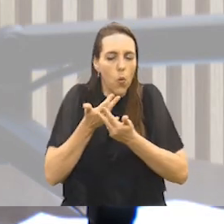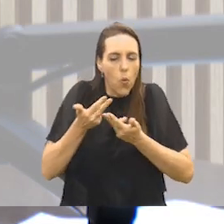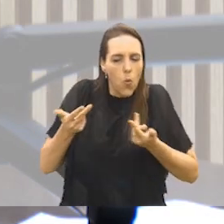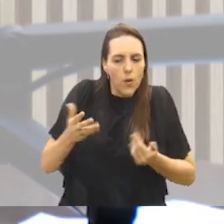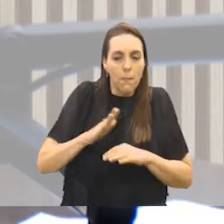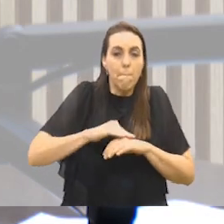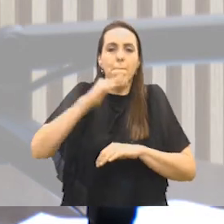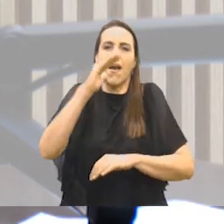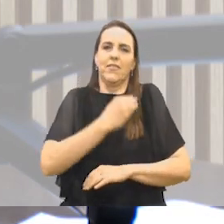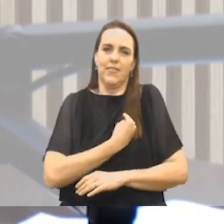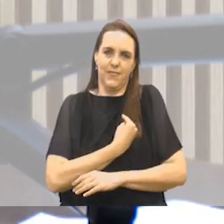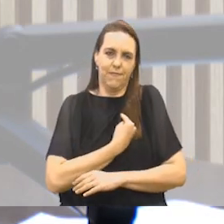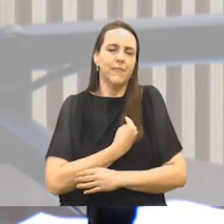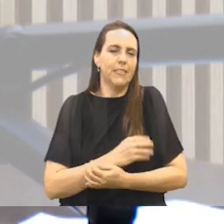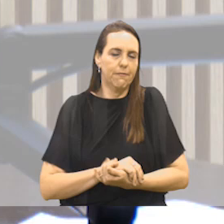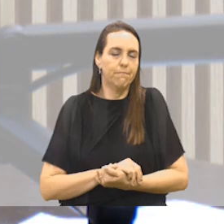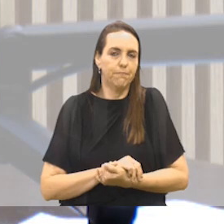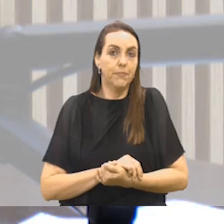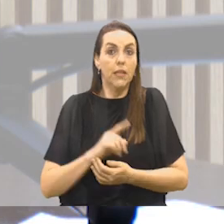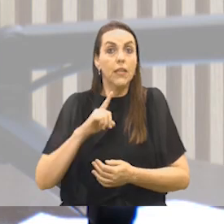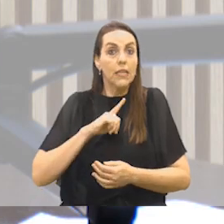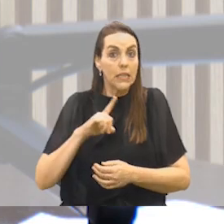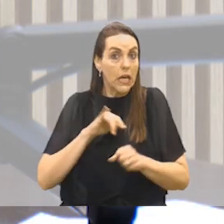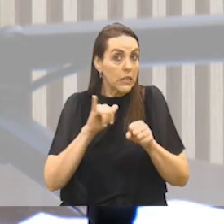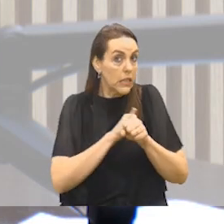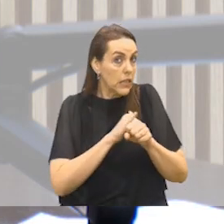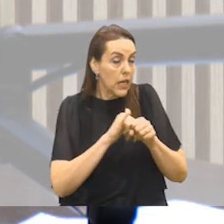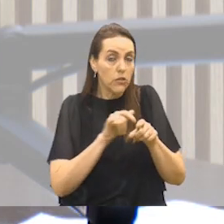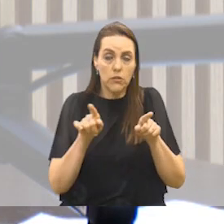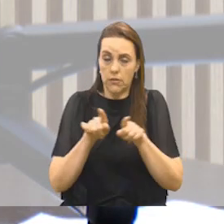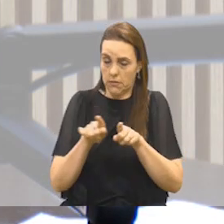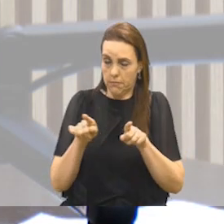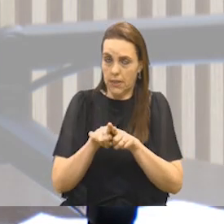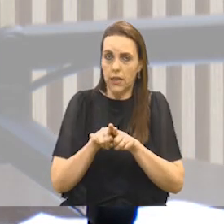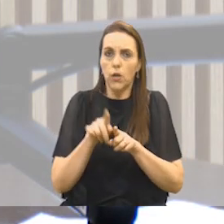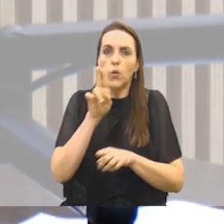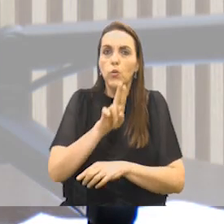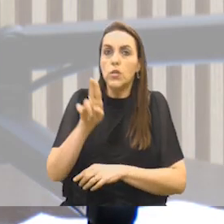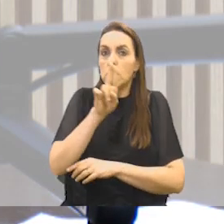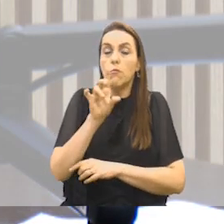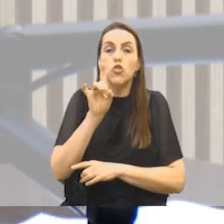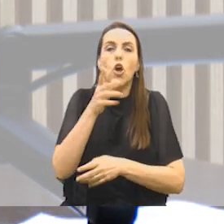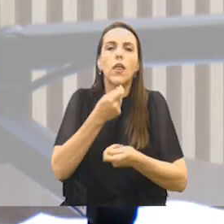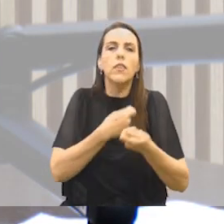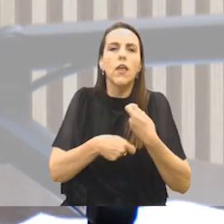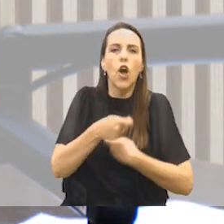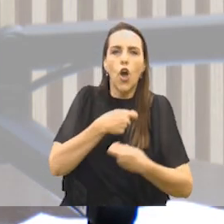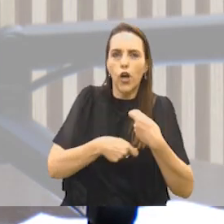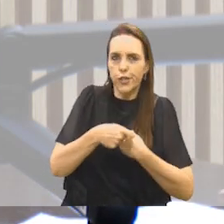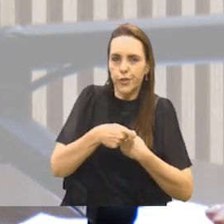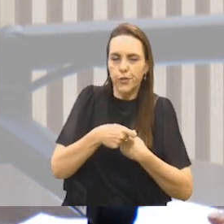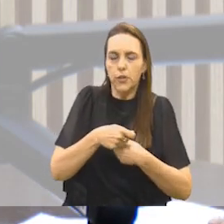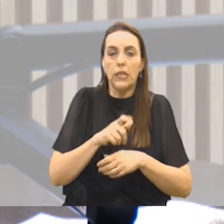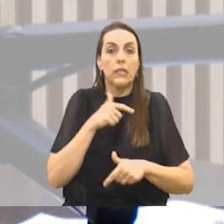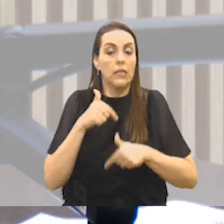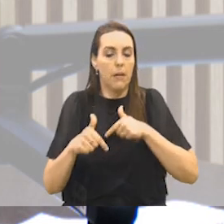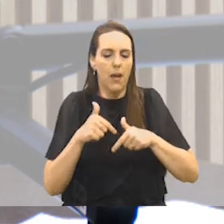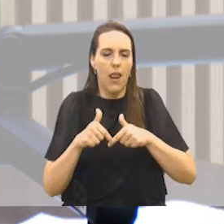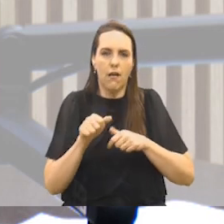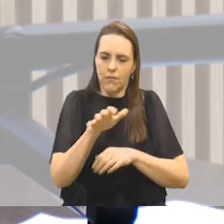queremos entender alguma coisa a mais. Existem ferramentas, por exemplo, que nós usamos só para